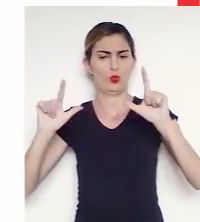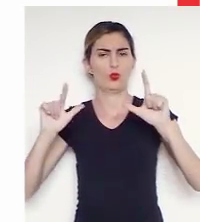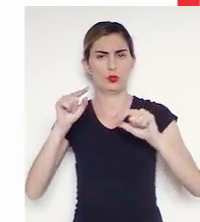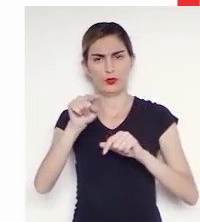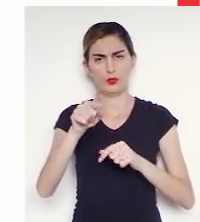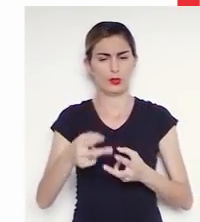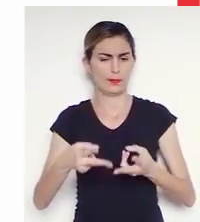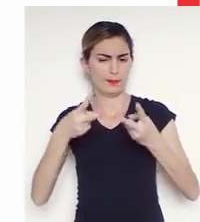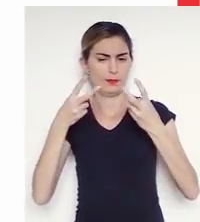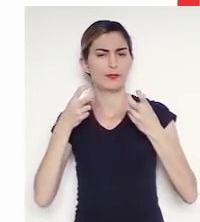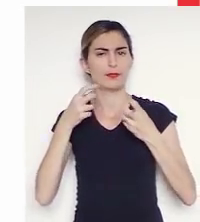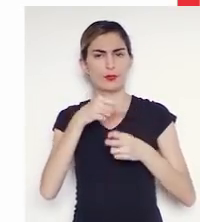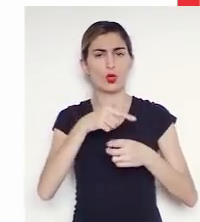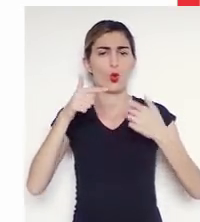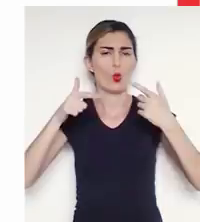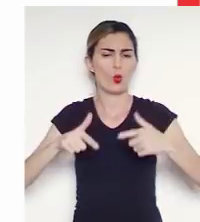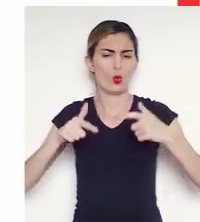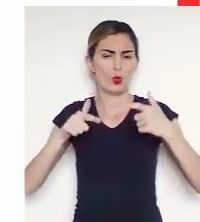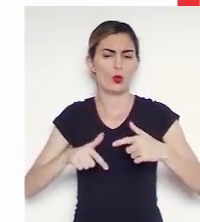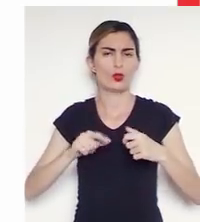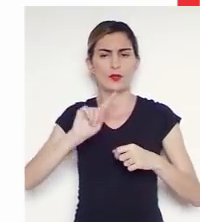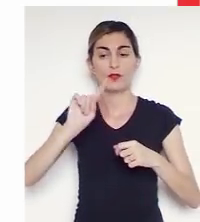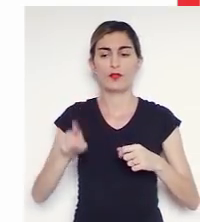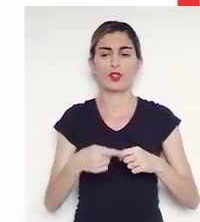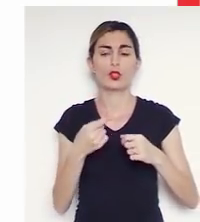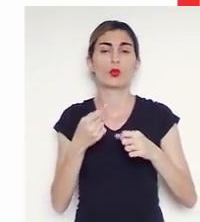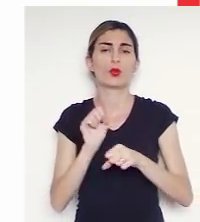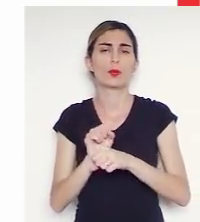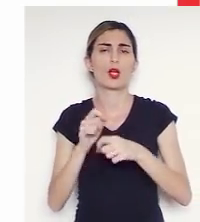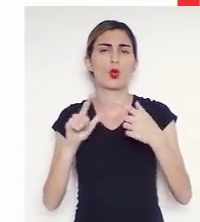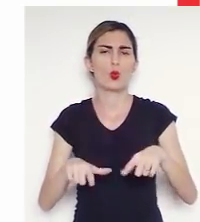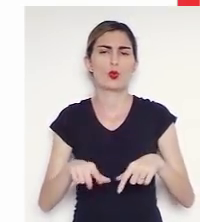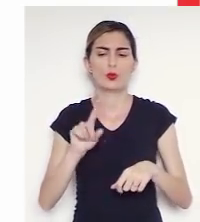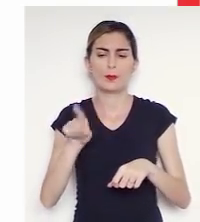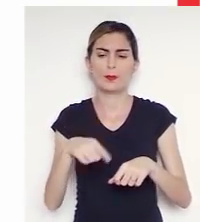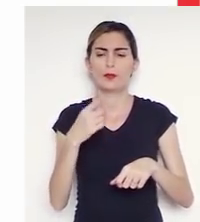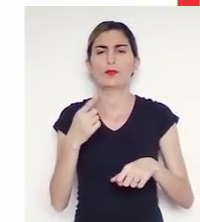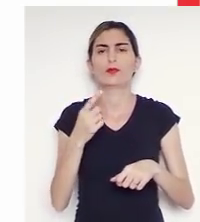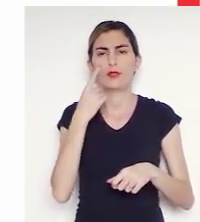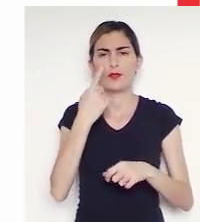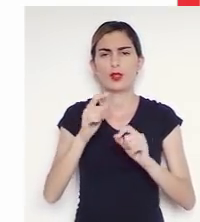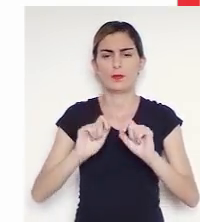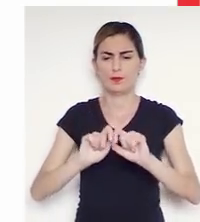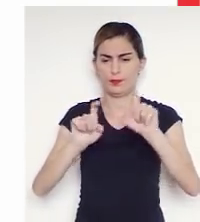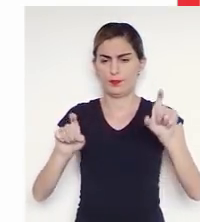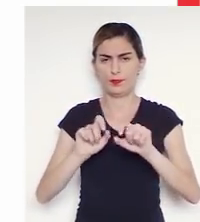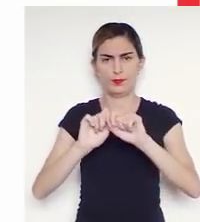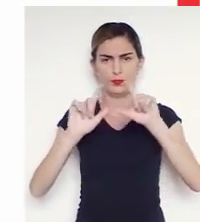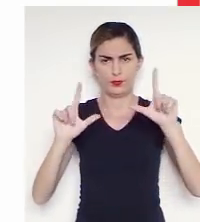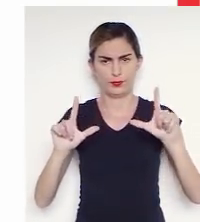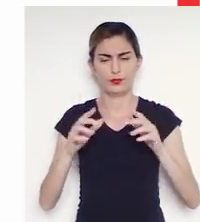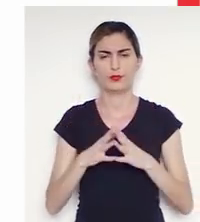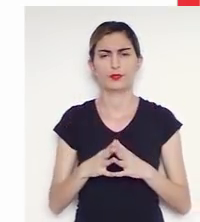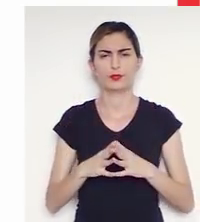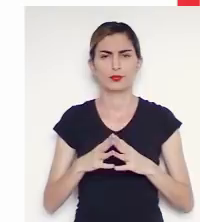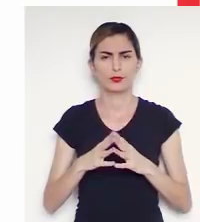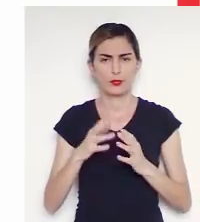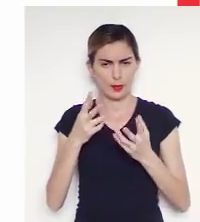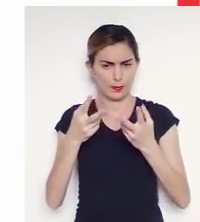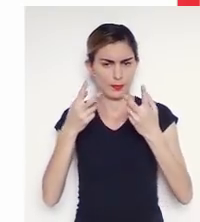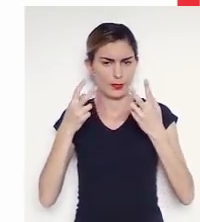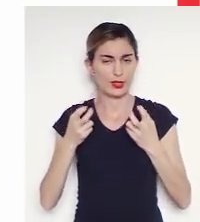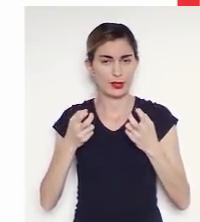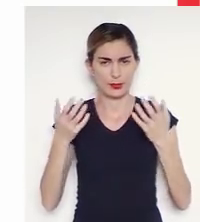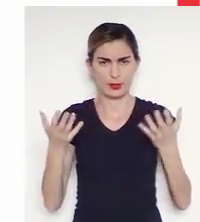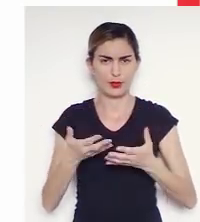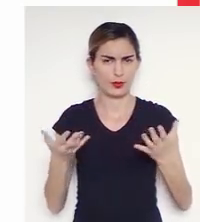ilustrado para você observar. Onde então que a vírgula vai parar? Veja aí na tela do seu computador.